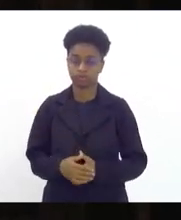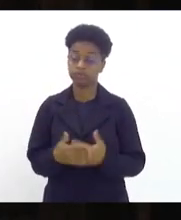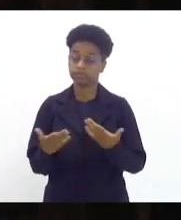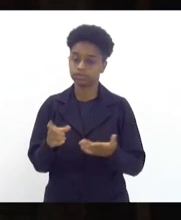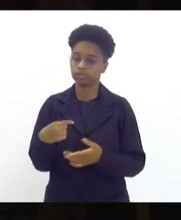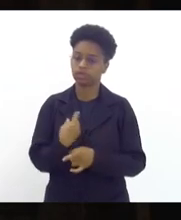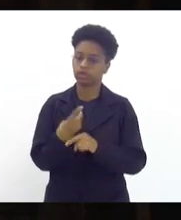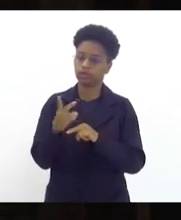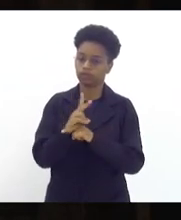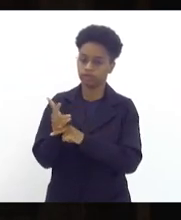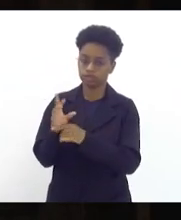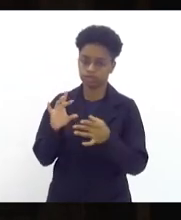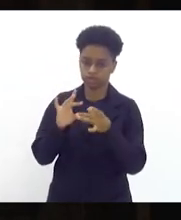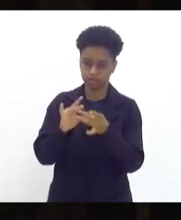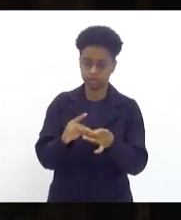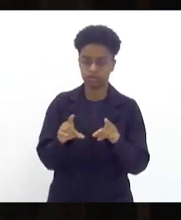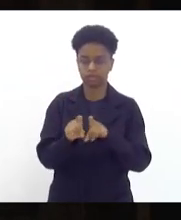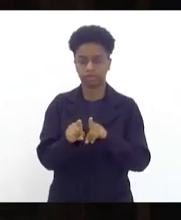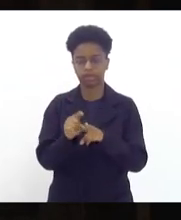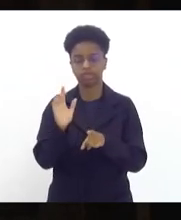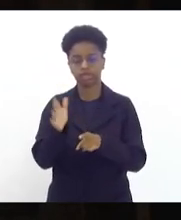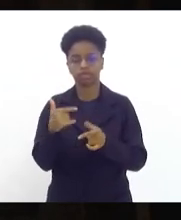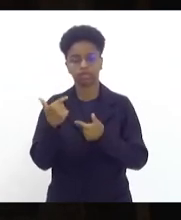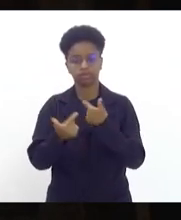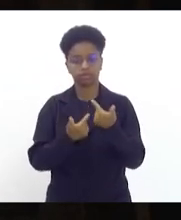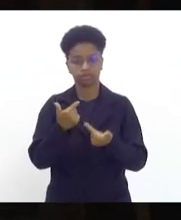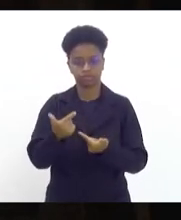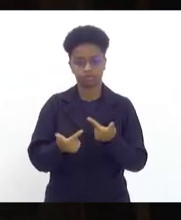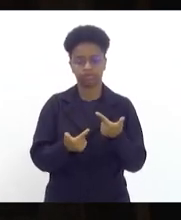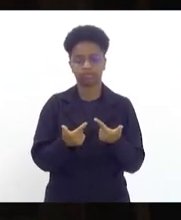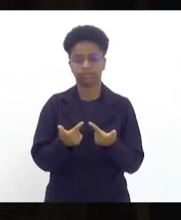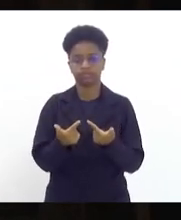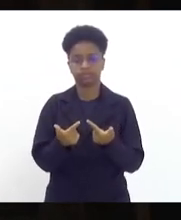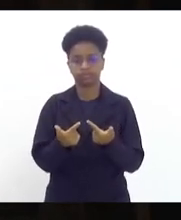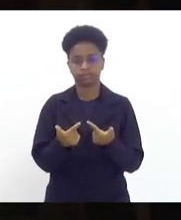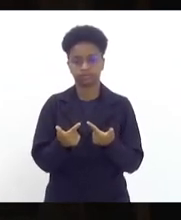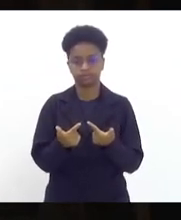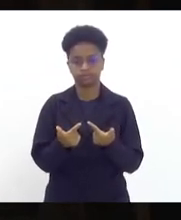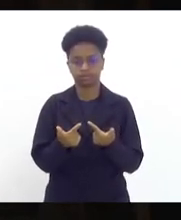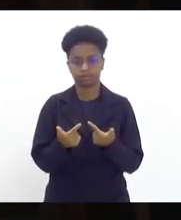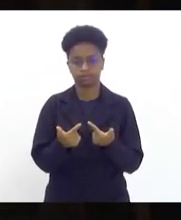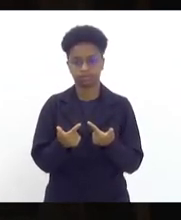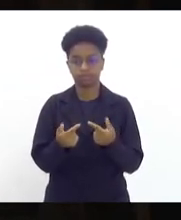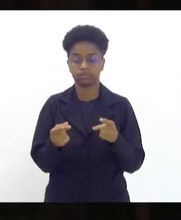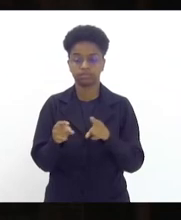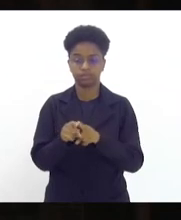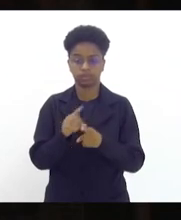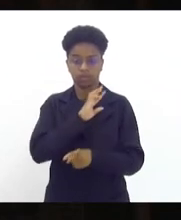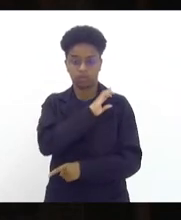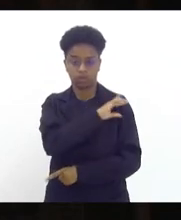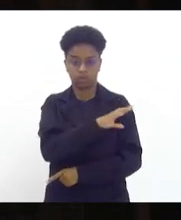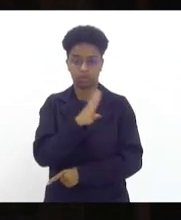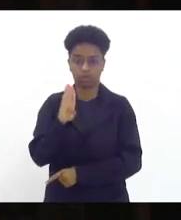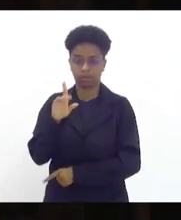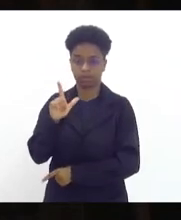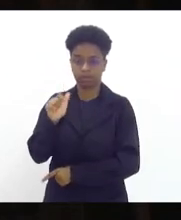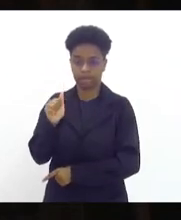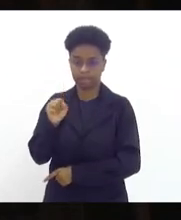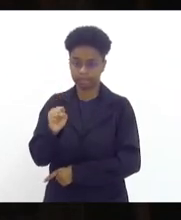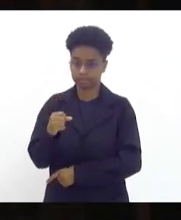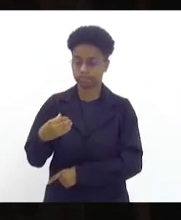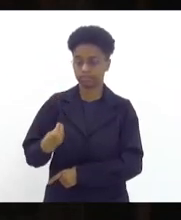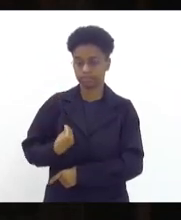vigilância integrada a gente já tem um trabalho Coronel Blair está aqui eu tenho um trabalho